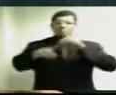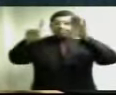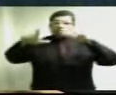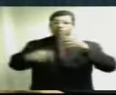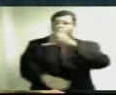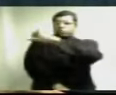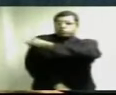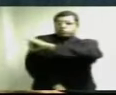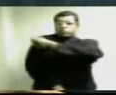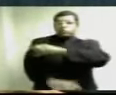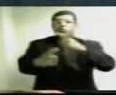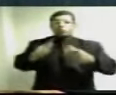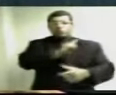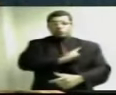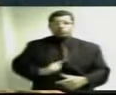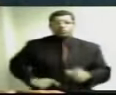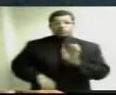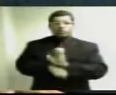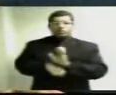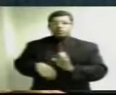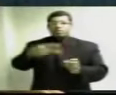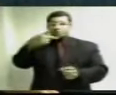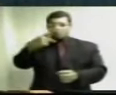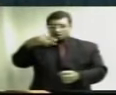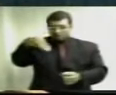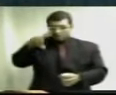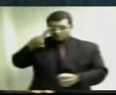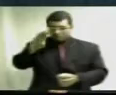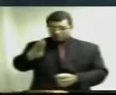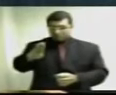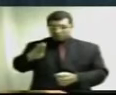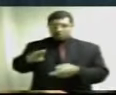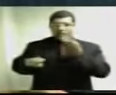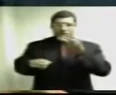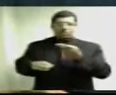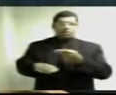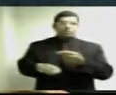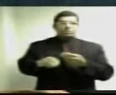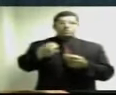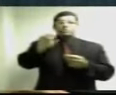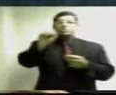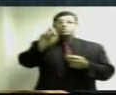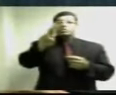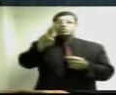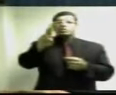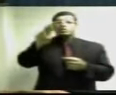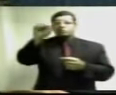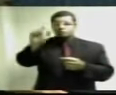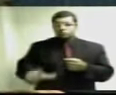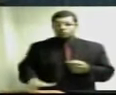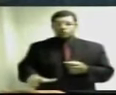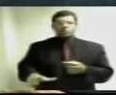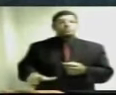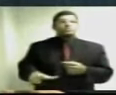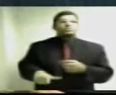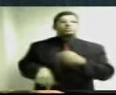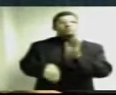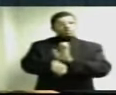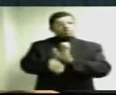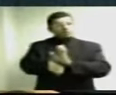Manifestações no Rio de Janeiro, onde o governo do Estado é do PMDB. Manifestações no Rio Grande do Sul, onde o governo do Estado é do PT.